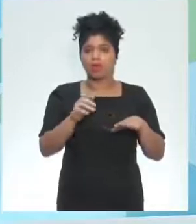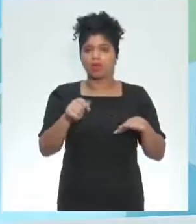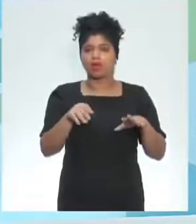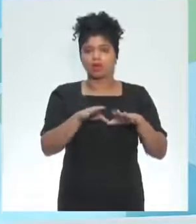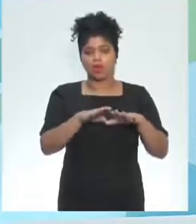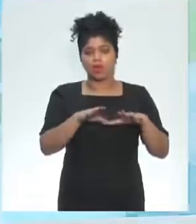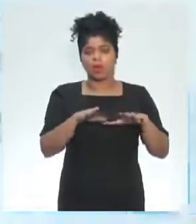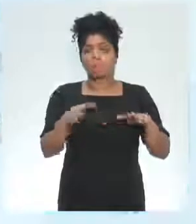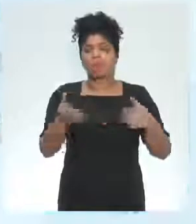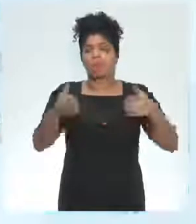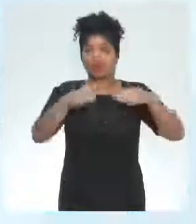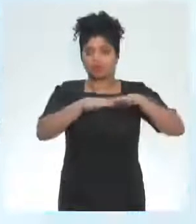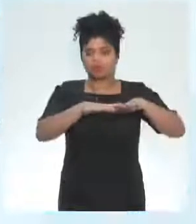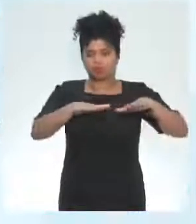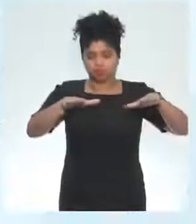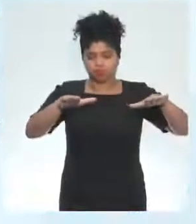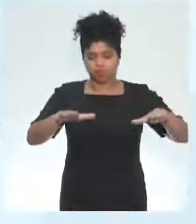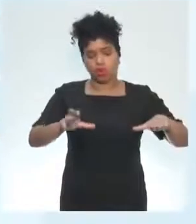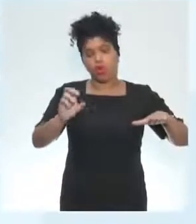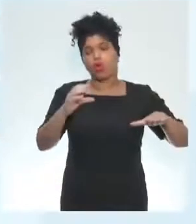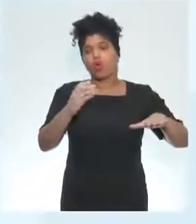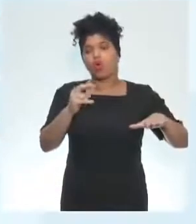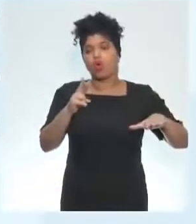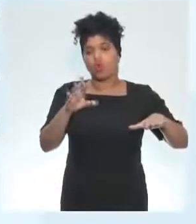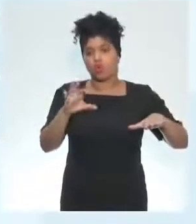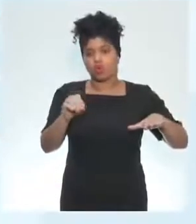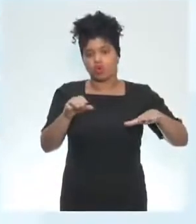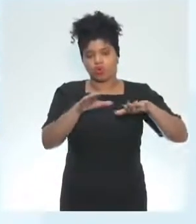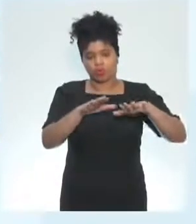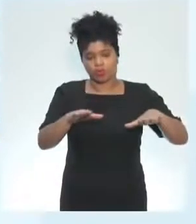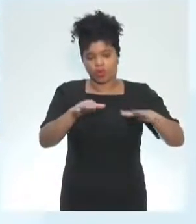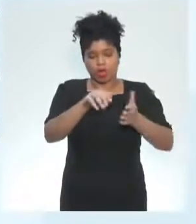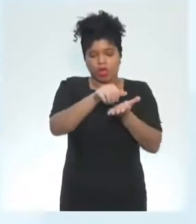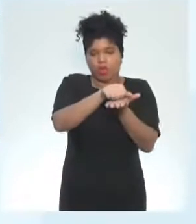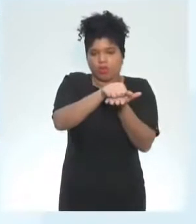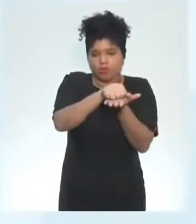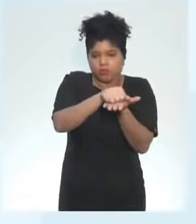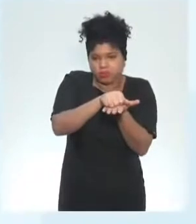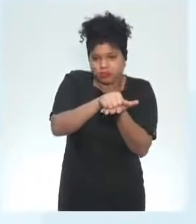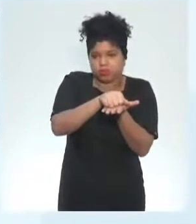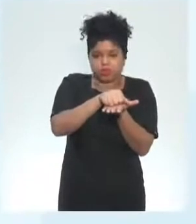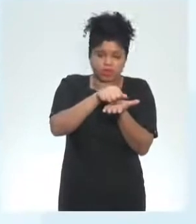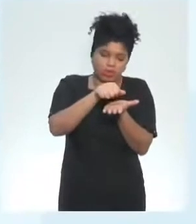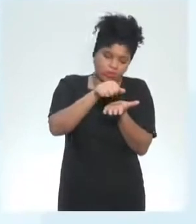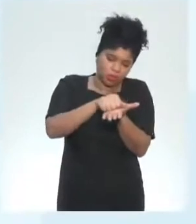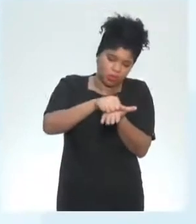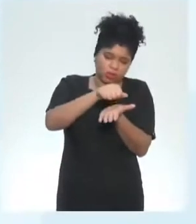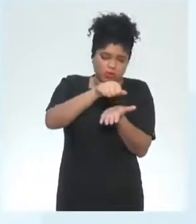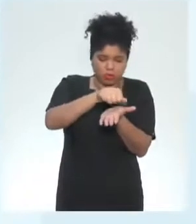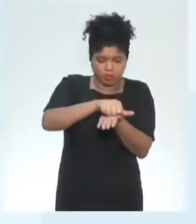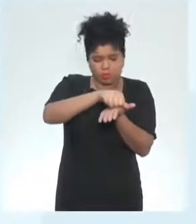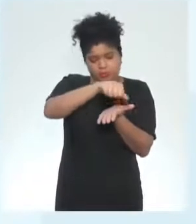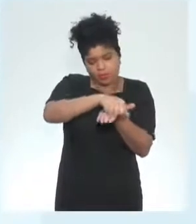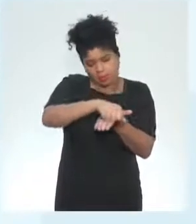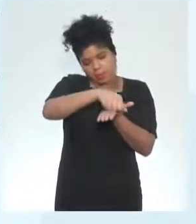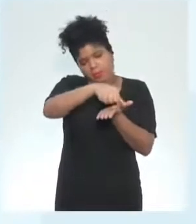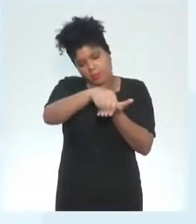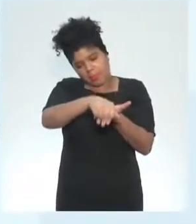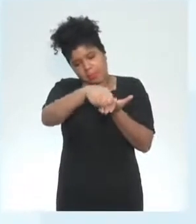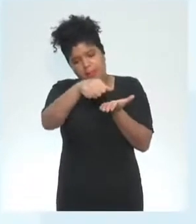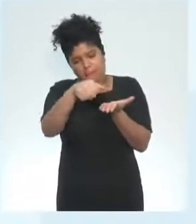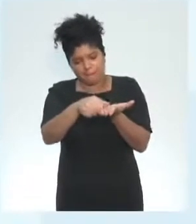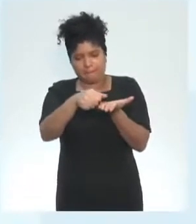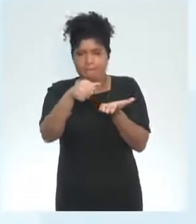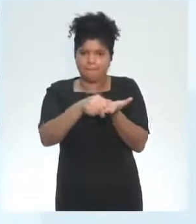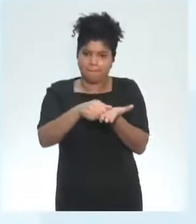metal ou essa folha de couro, né, e você vai literalmente, né, batendo ali, né, comprimindo